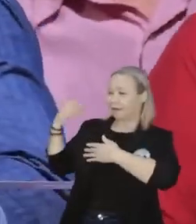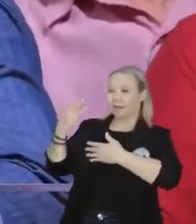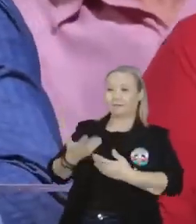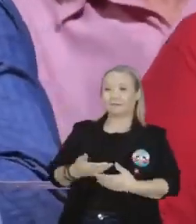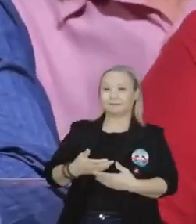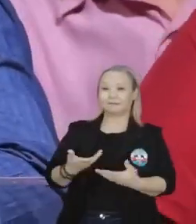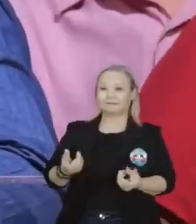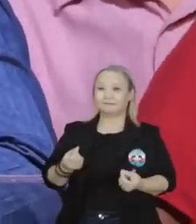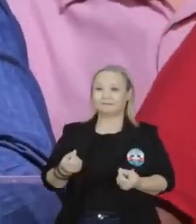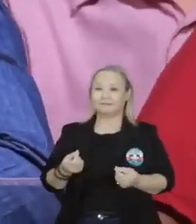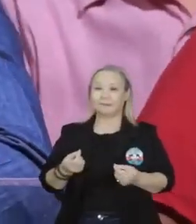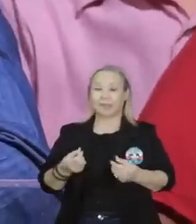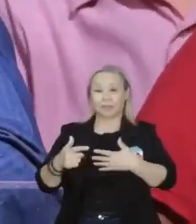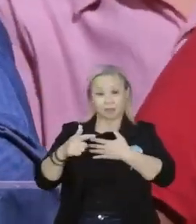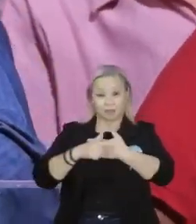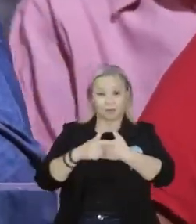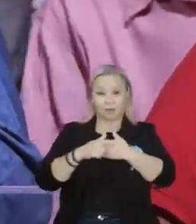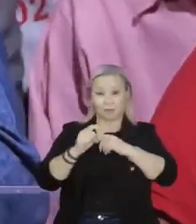importante nessa campanha,